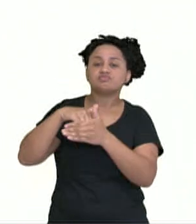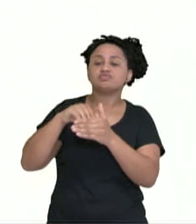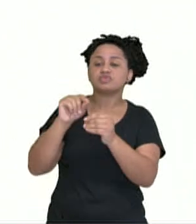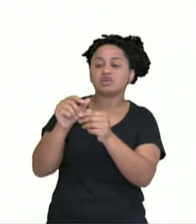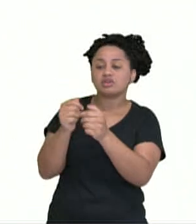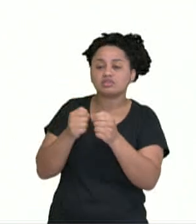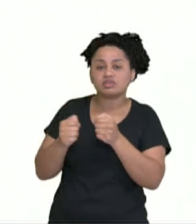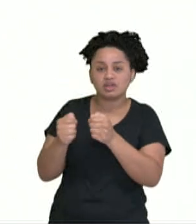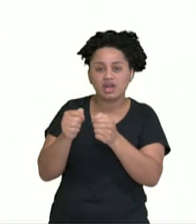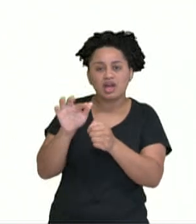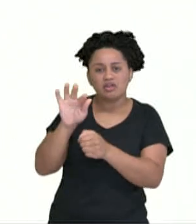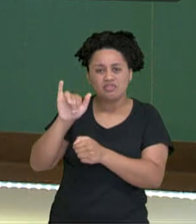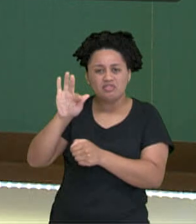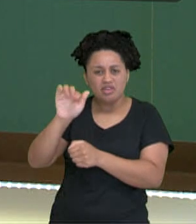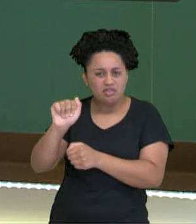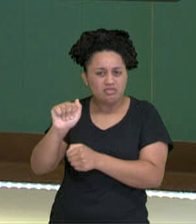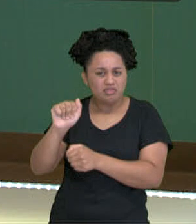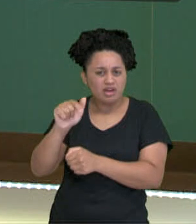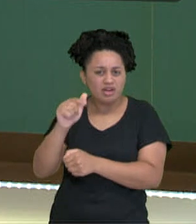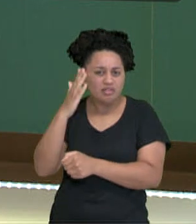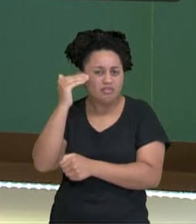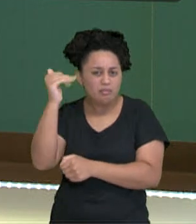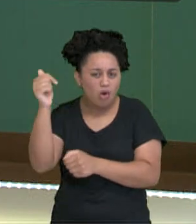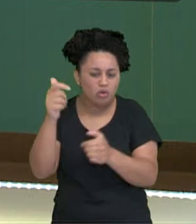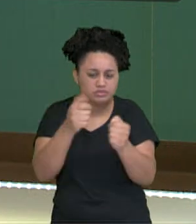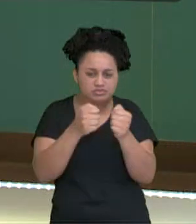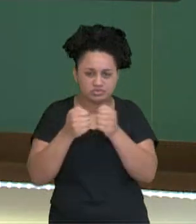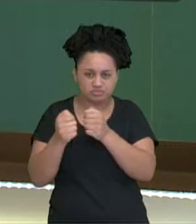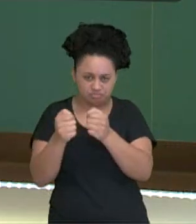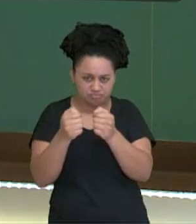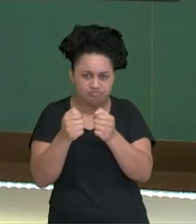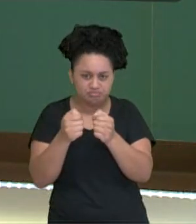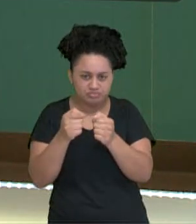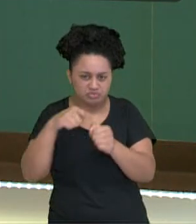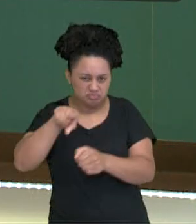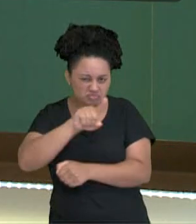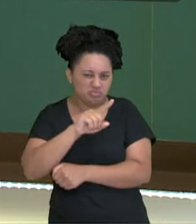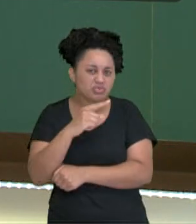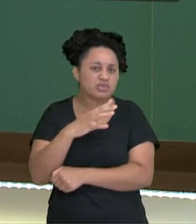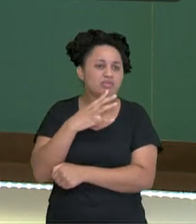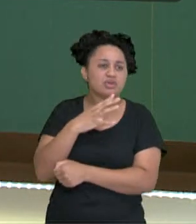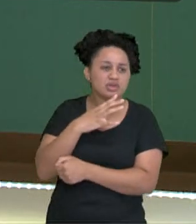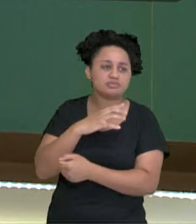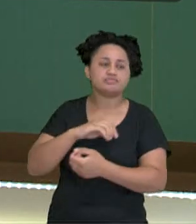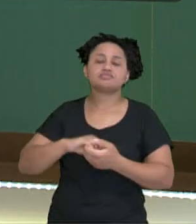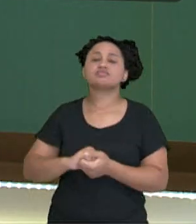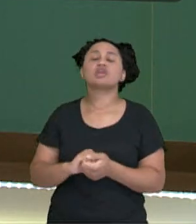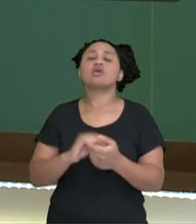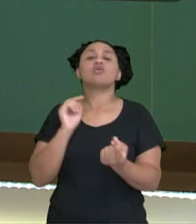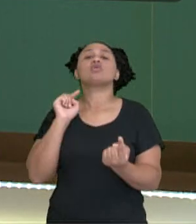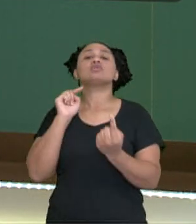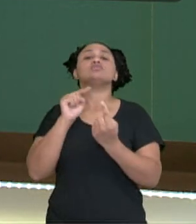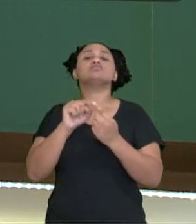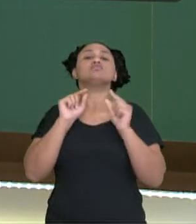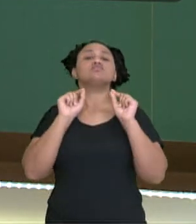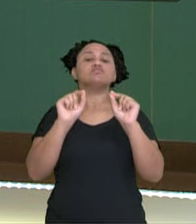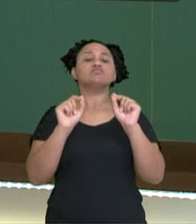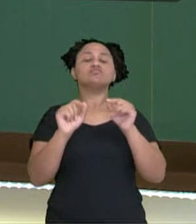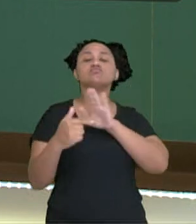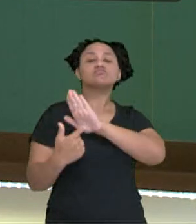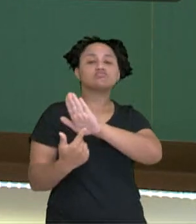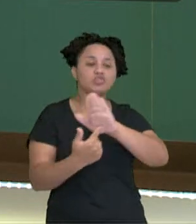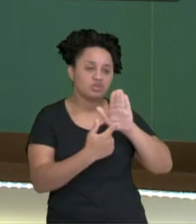jogo FIFA, talvez bem conhecido por vocês, né? A finalidade qual que era? Expor principalmente